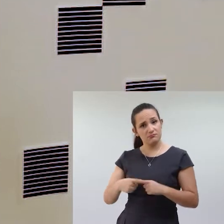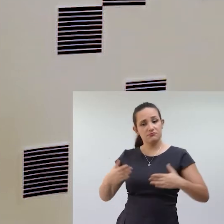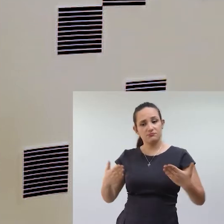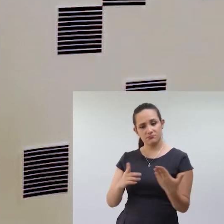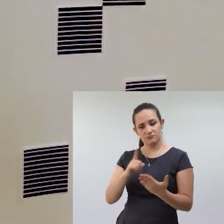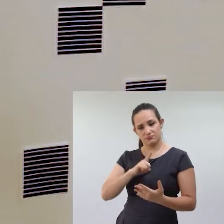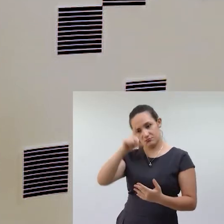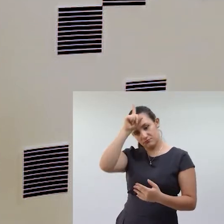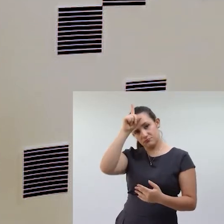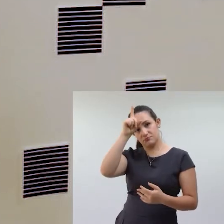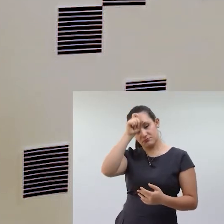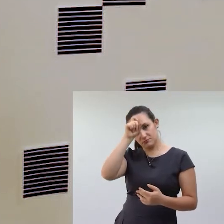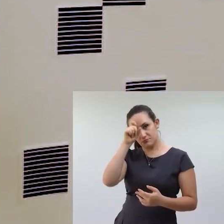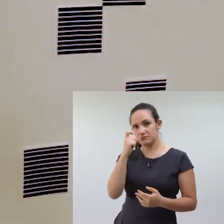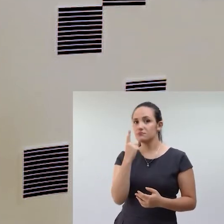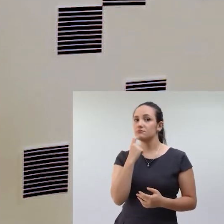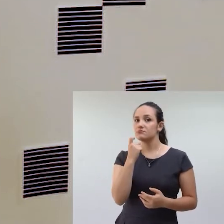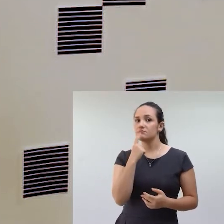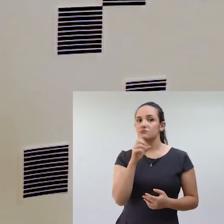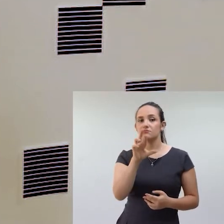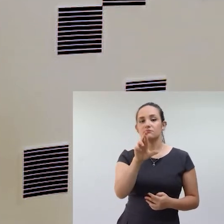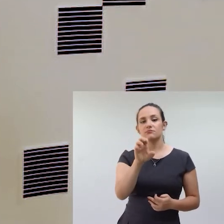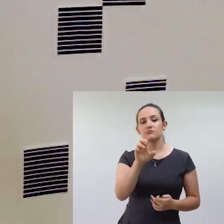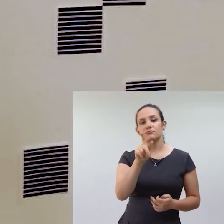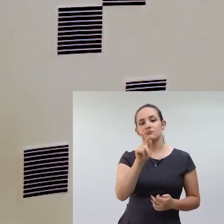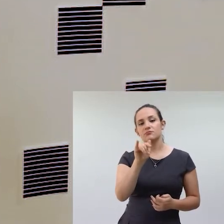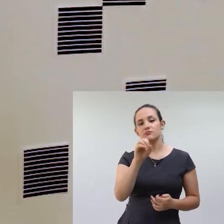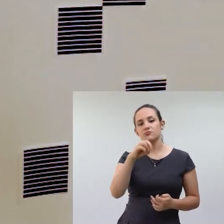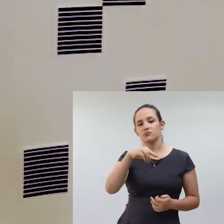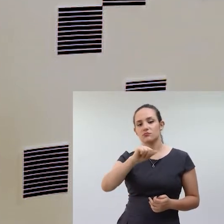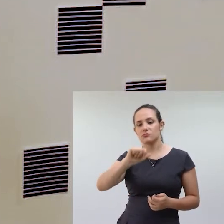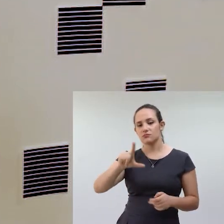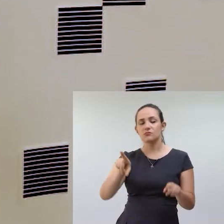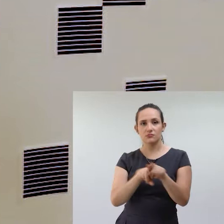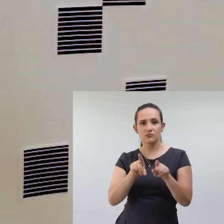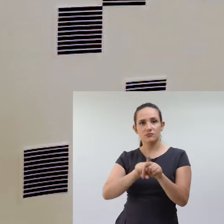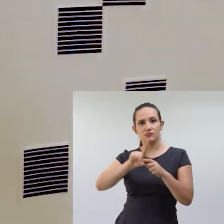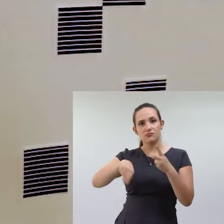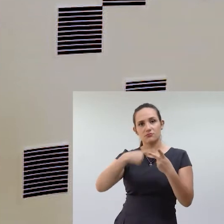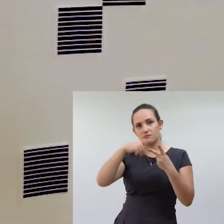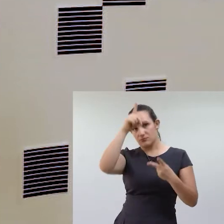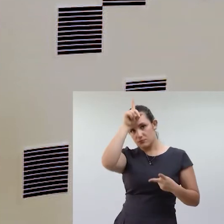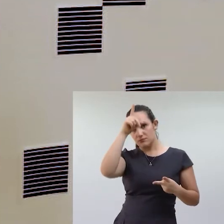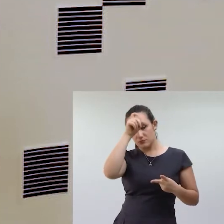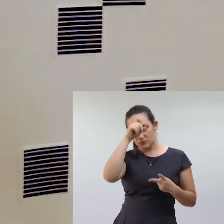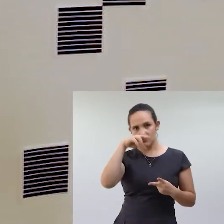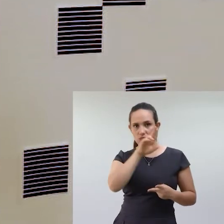hospital regional, que é um dos principais, o Hospital Nosso Lar também,